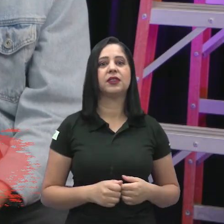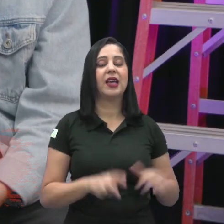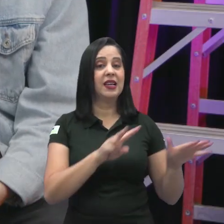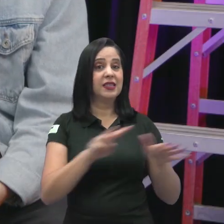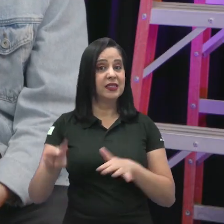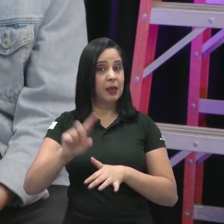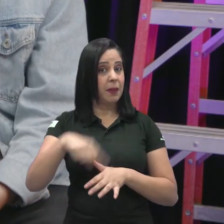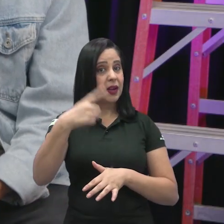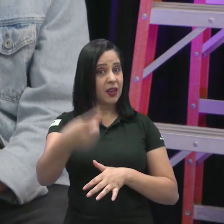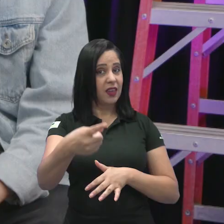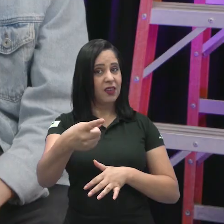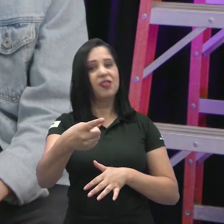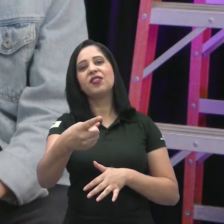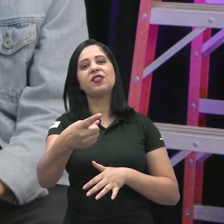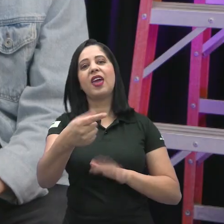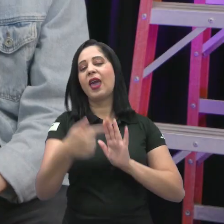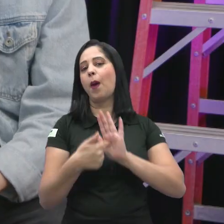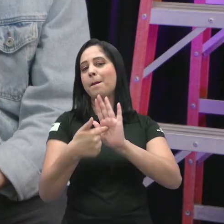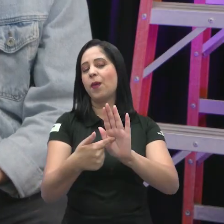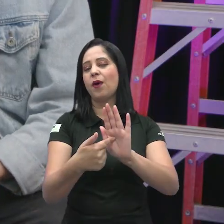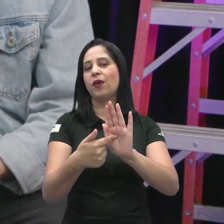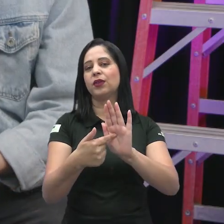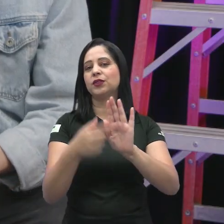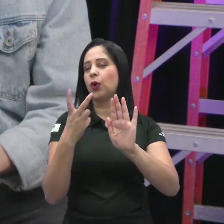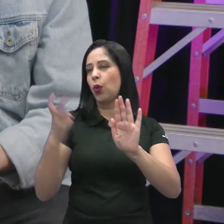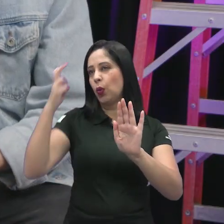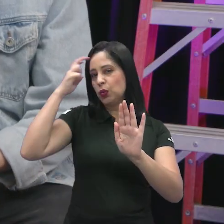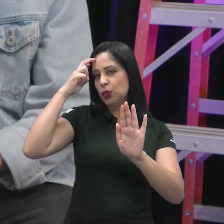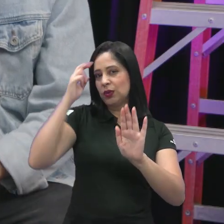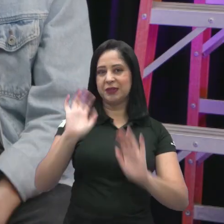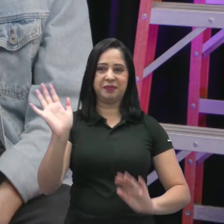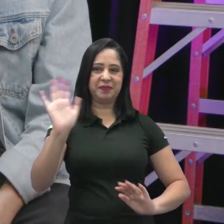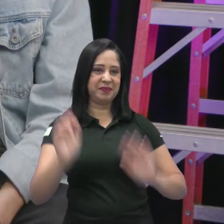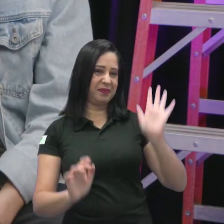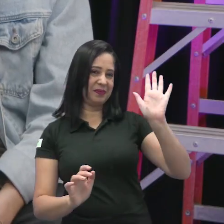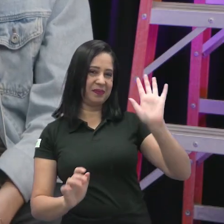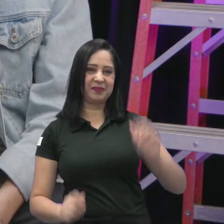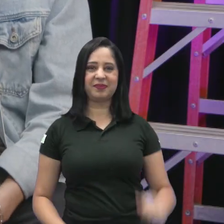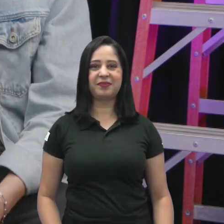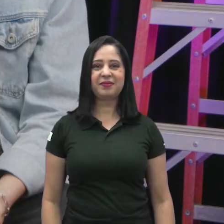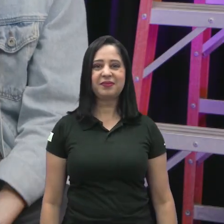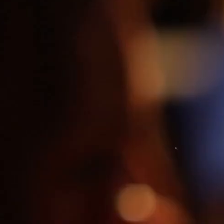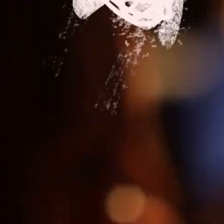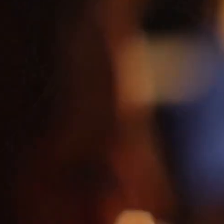Isso. Então semana que vem a gente volta com mais cultura aqui no Conexão Cultura. Tchau, tchau.